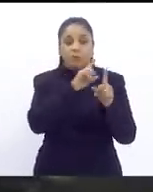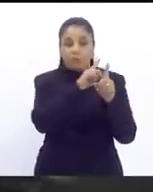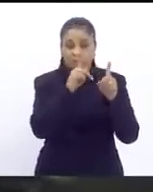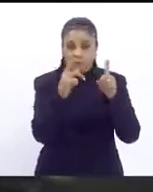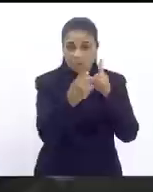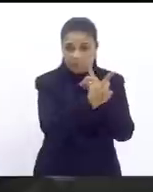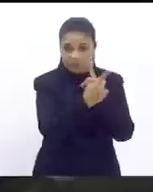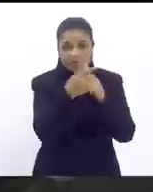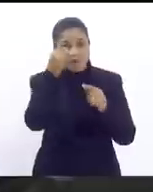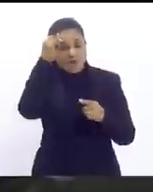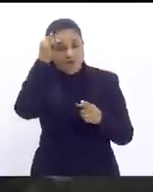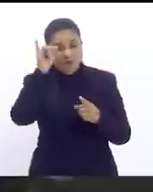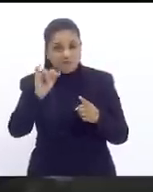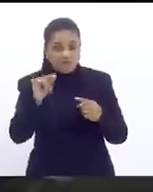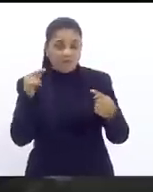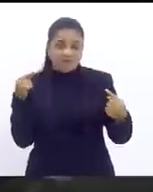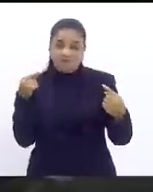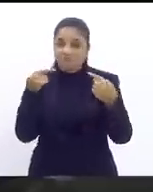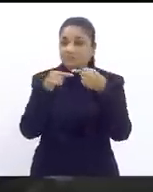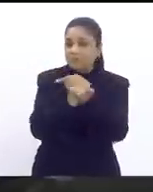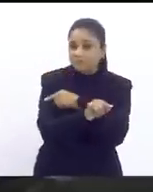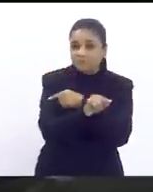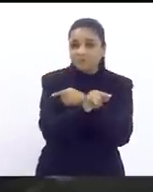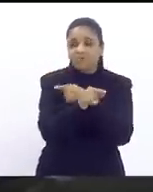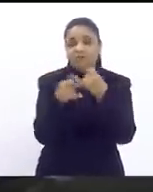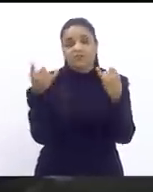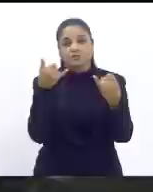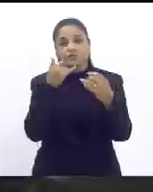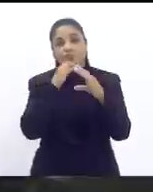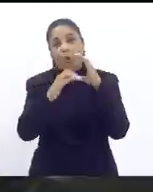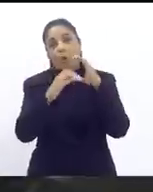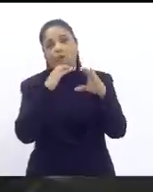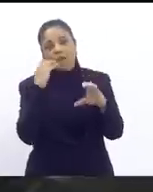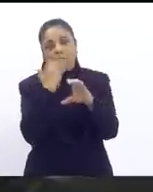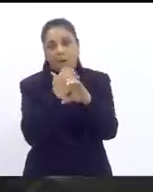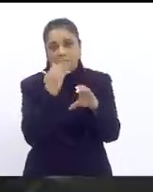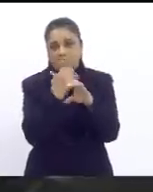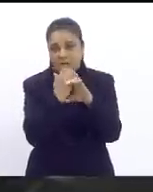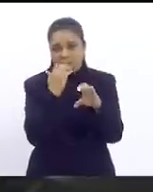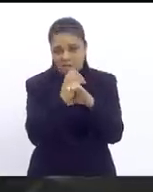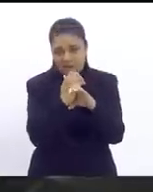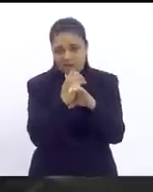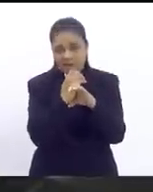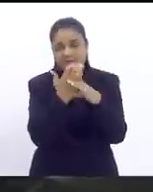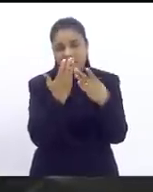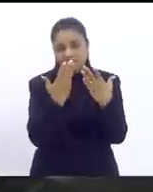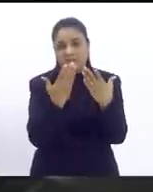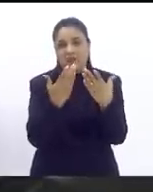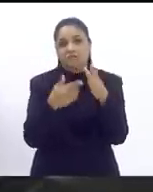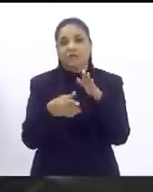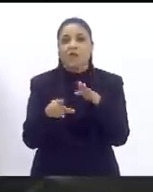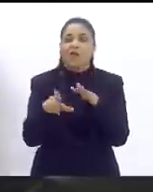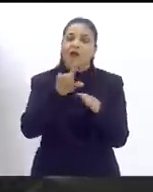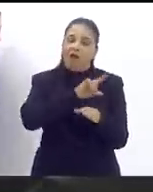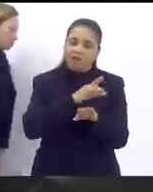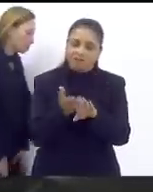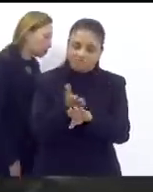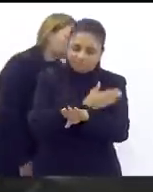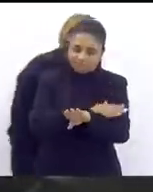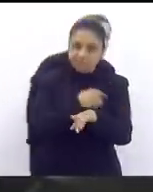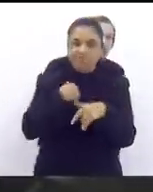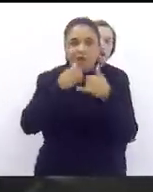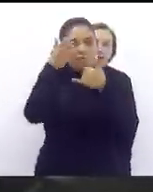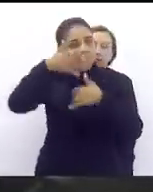evitar essa divergência de exportante de comunicação né que antecederam falaram né então